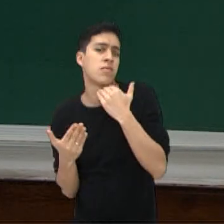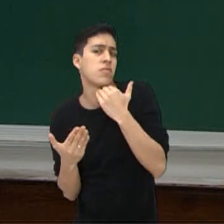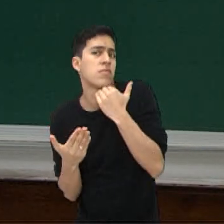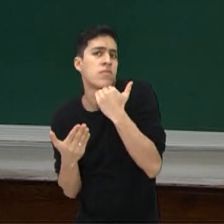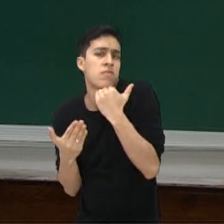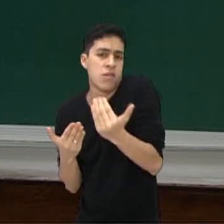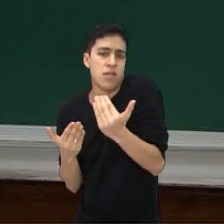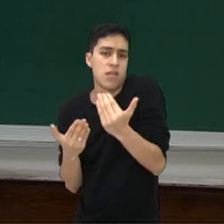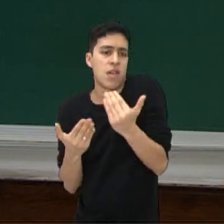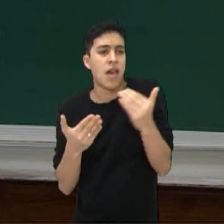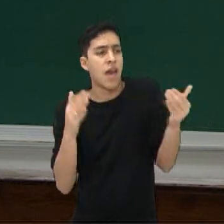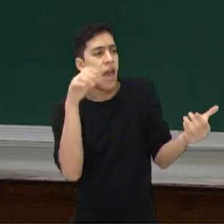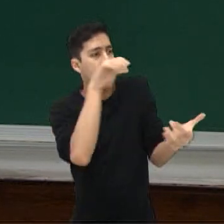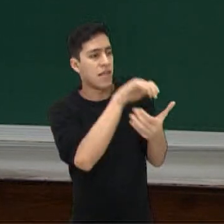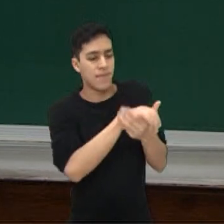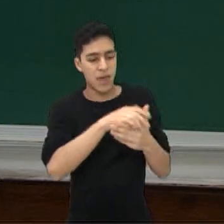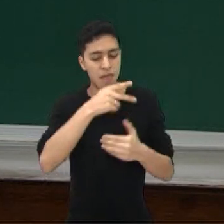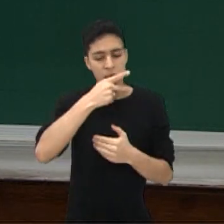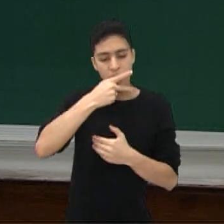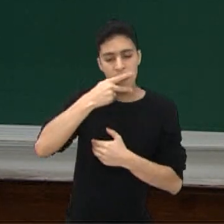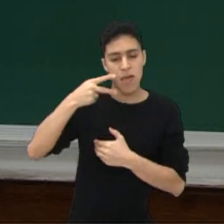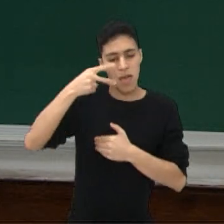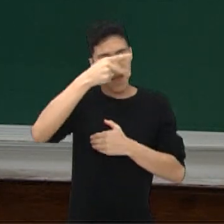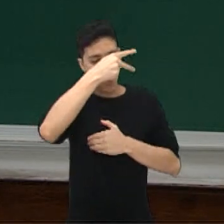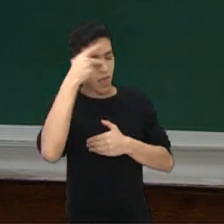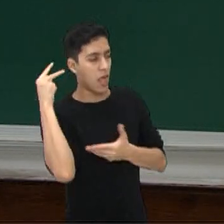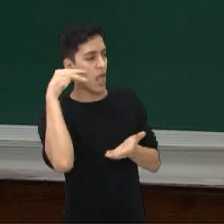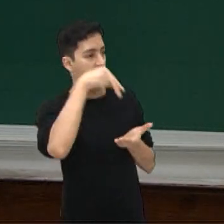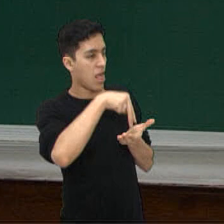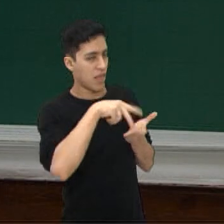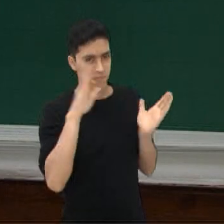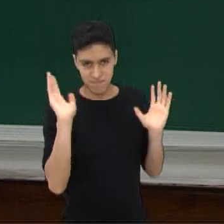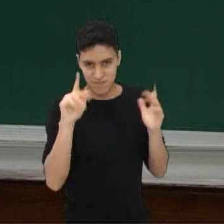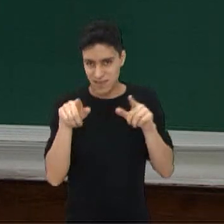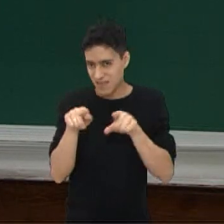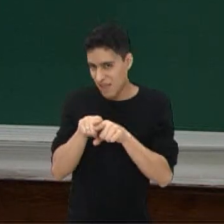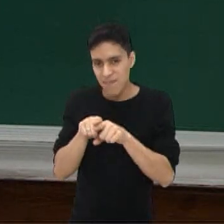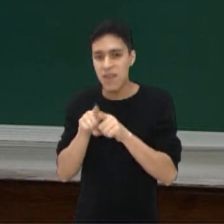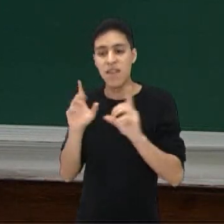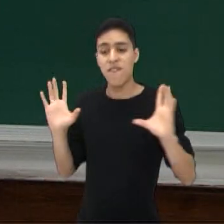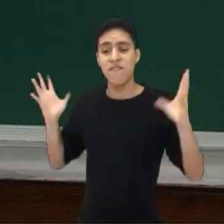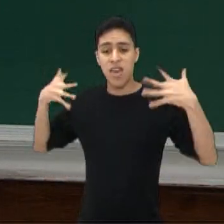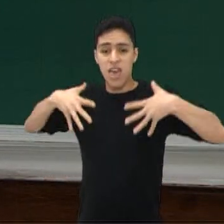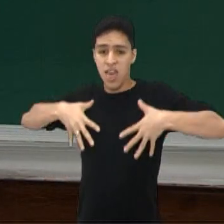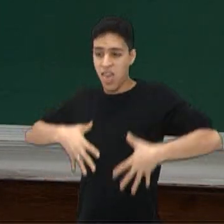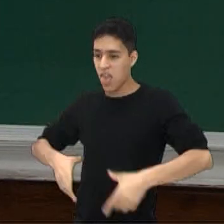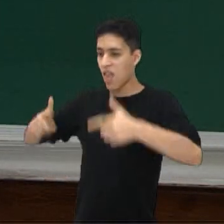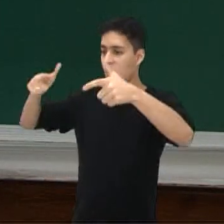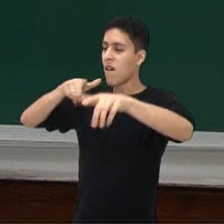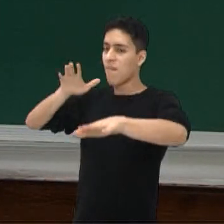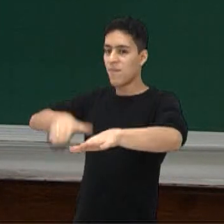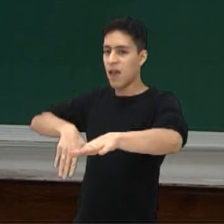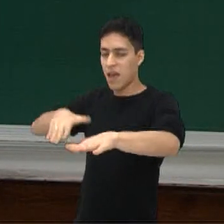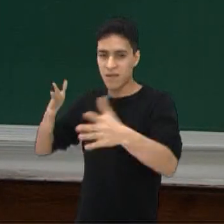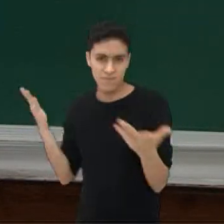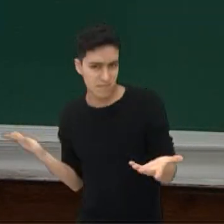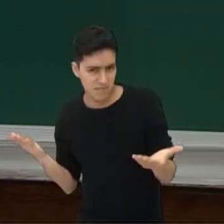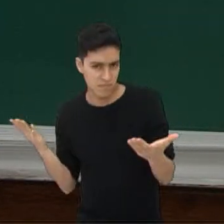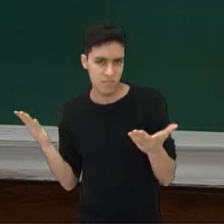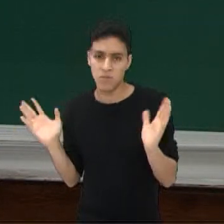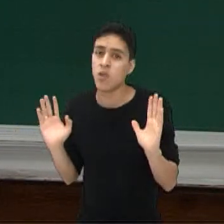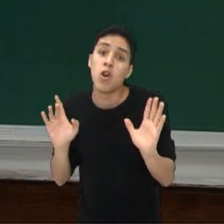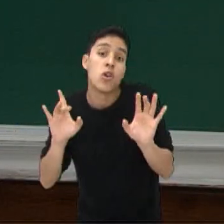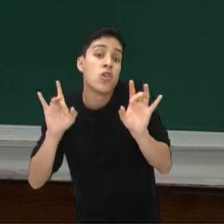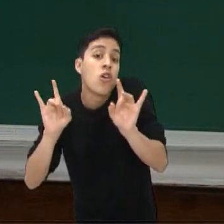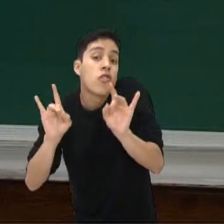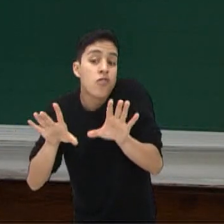casamento, tá? E também ninguém vai, né, de roupa de gala na praia, a não ser que seja um evento especial. Por